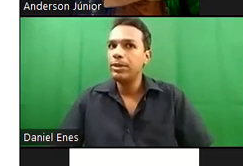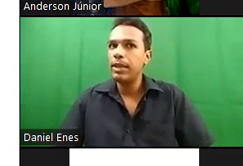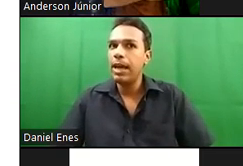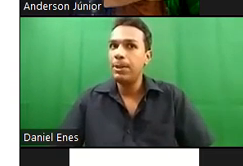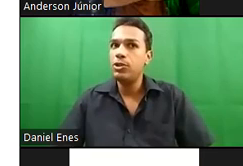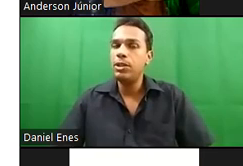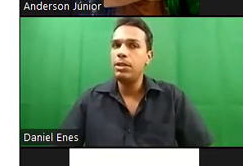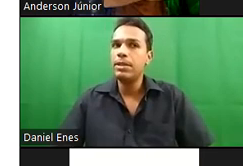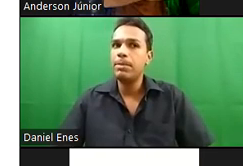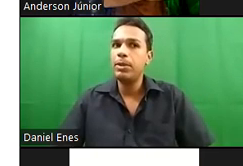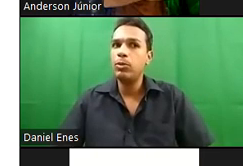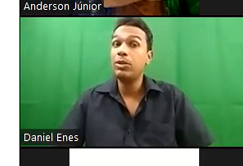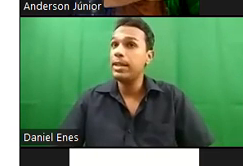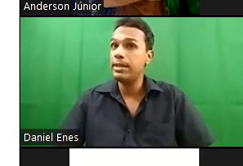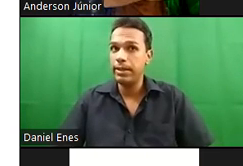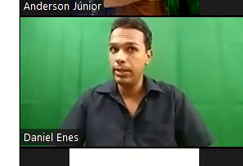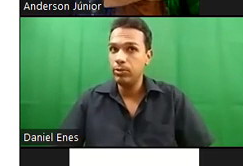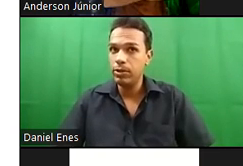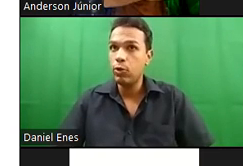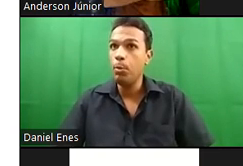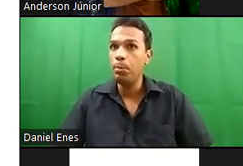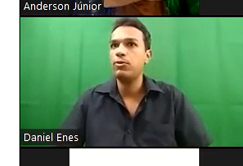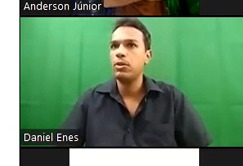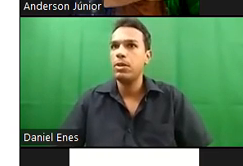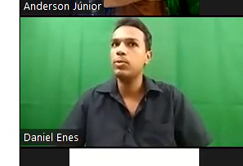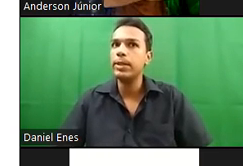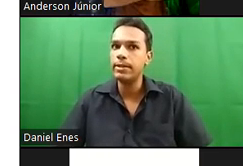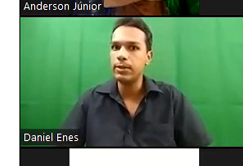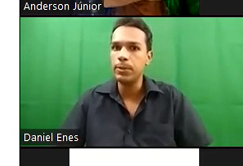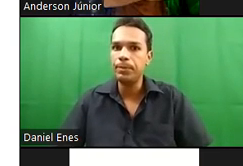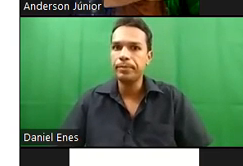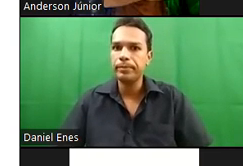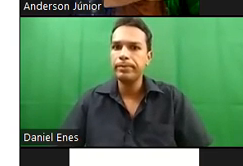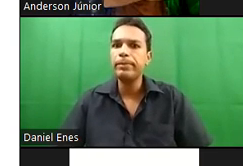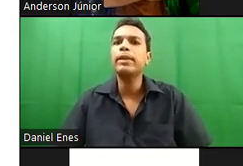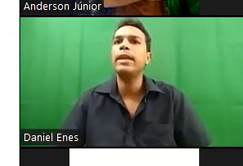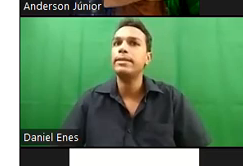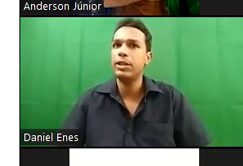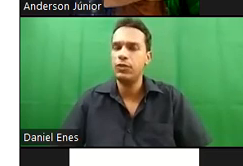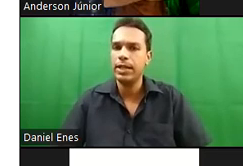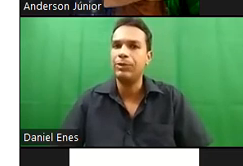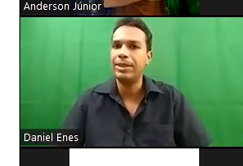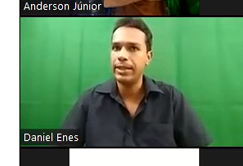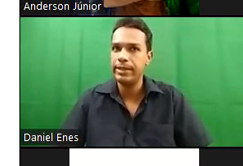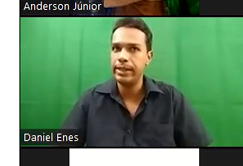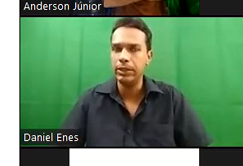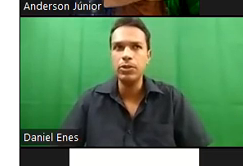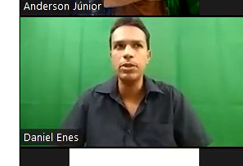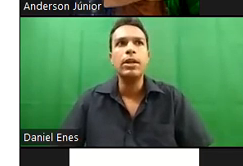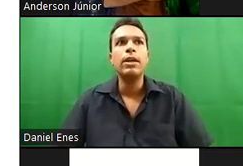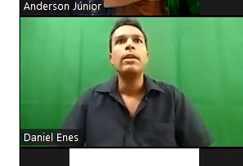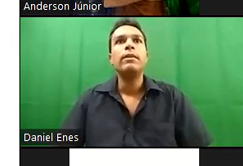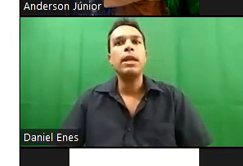sou intérprete de Libras há pelo menos 13 anos, né? Como profissional reconhecido, né? Certificado há 13